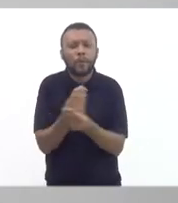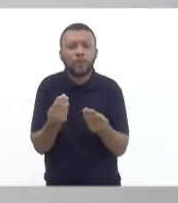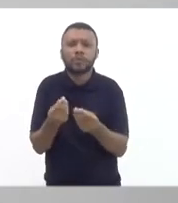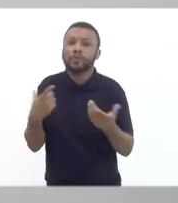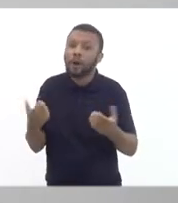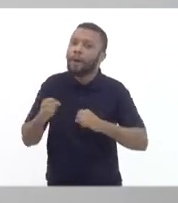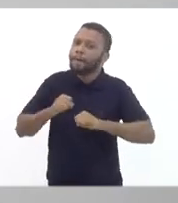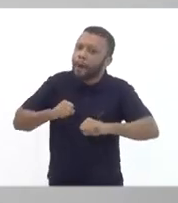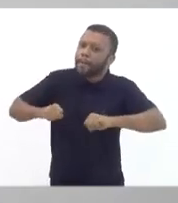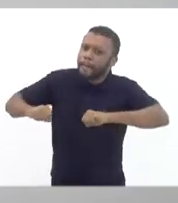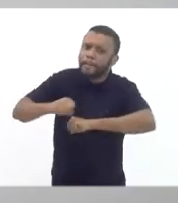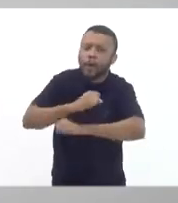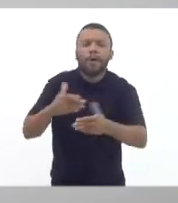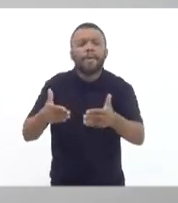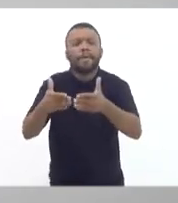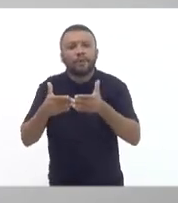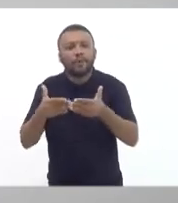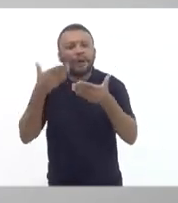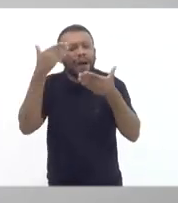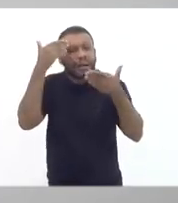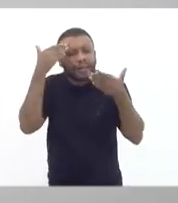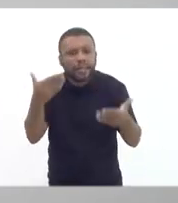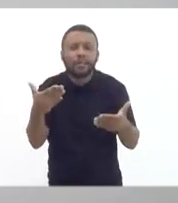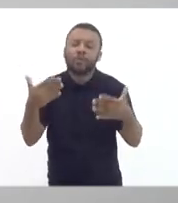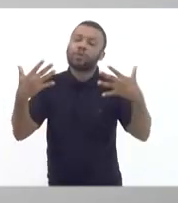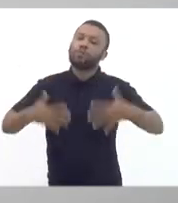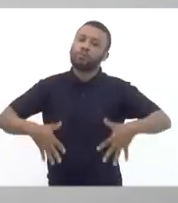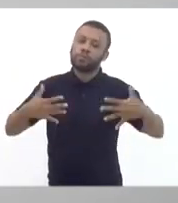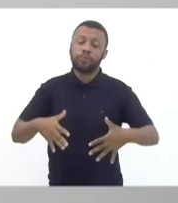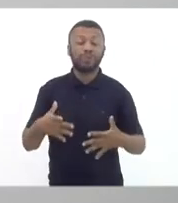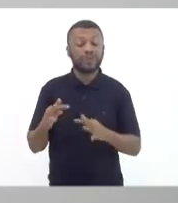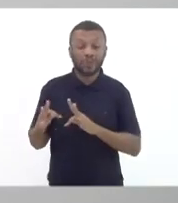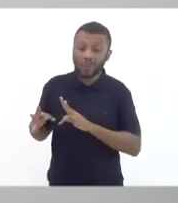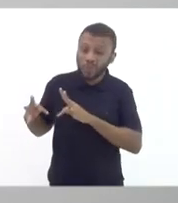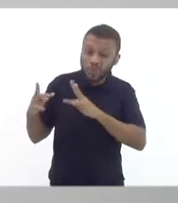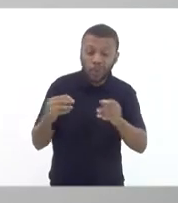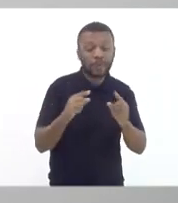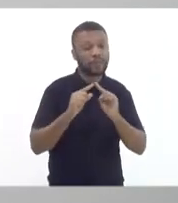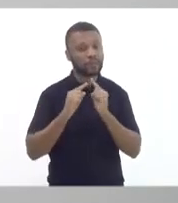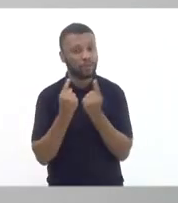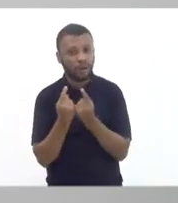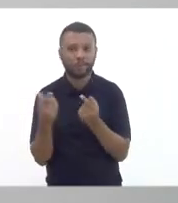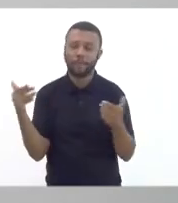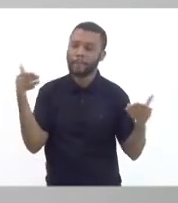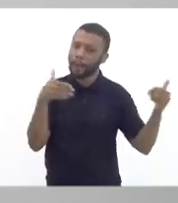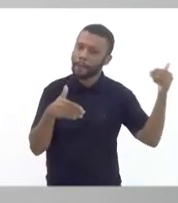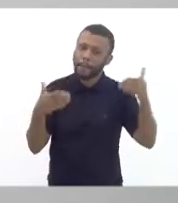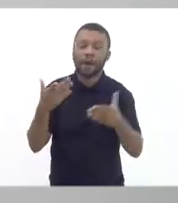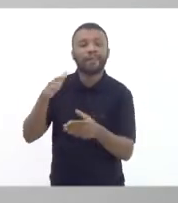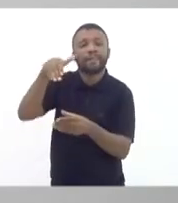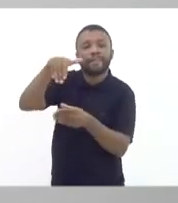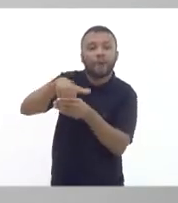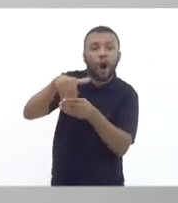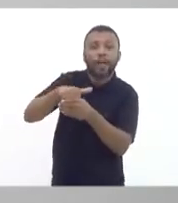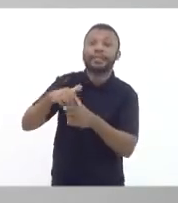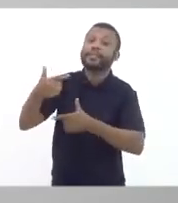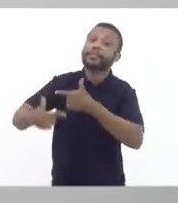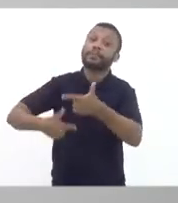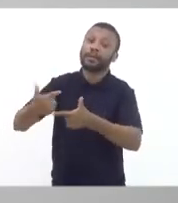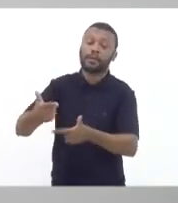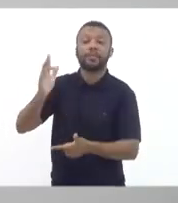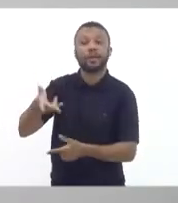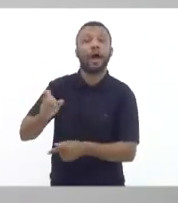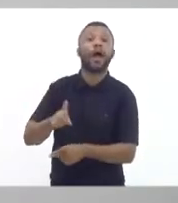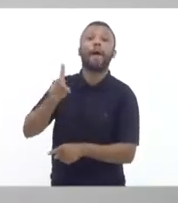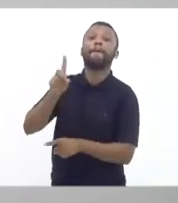por favor, agradeço muito a vocês. Venham em todos. Votem em quem está aí, geralmente quem já é